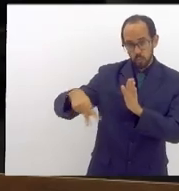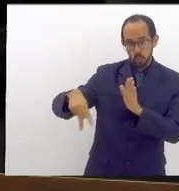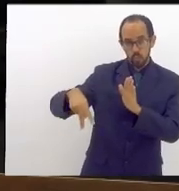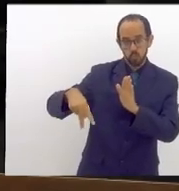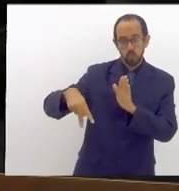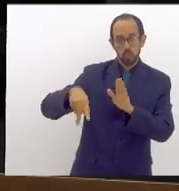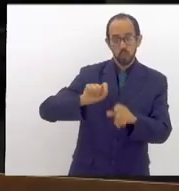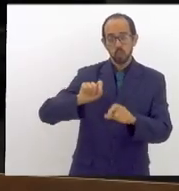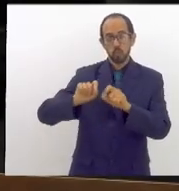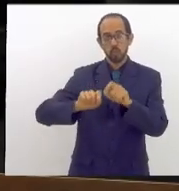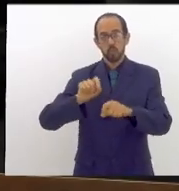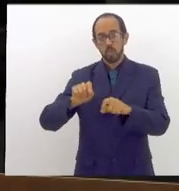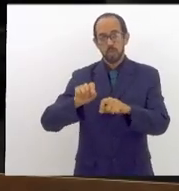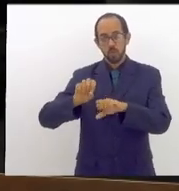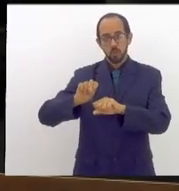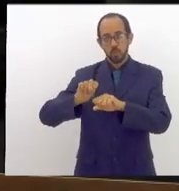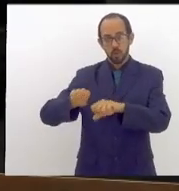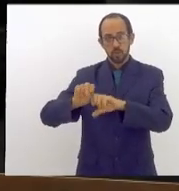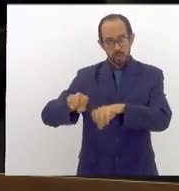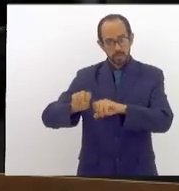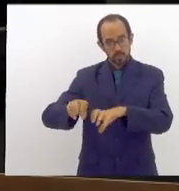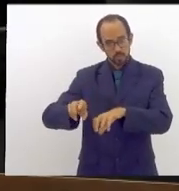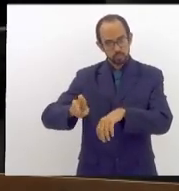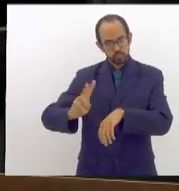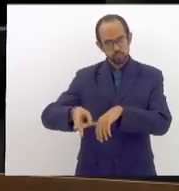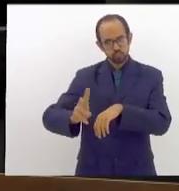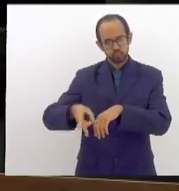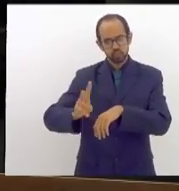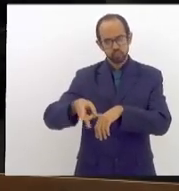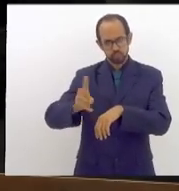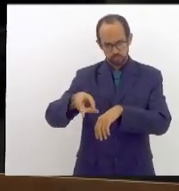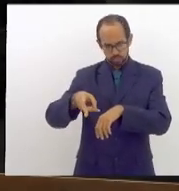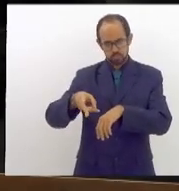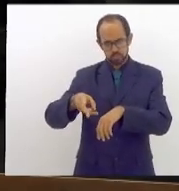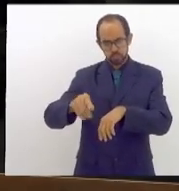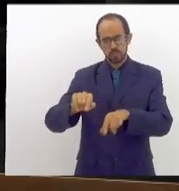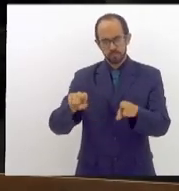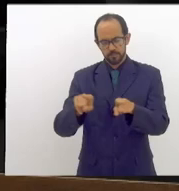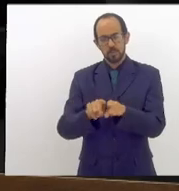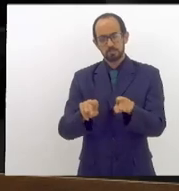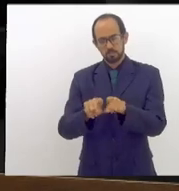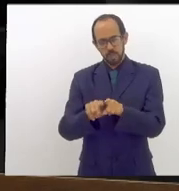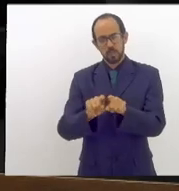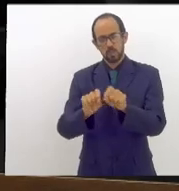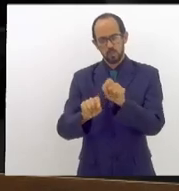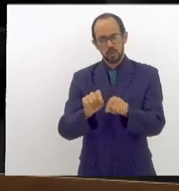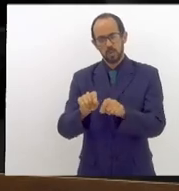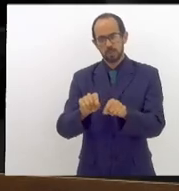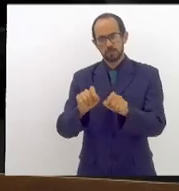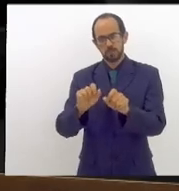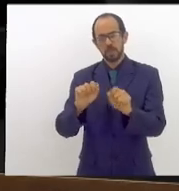com a educação permanente Além do mais alérgica